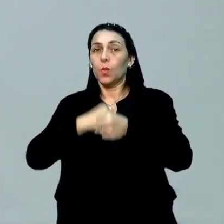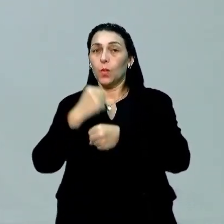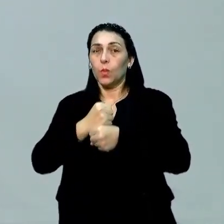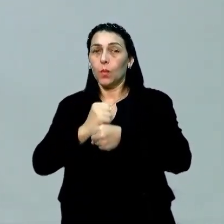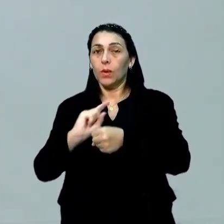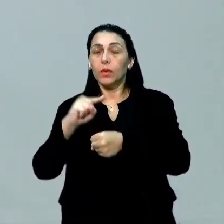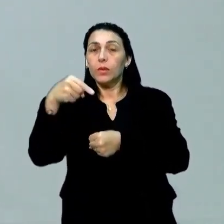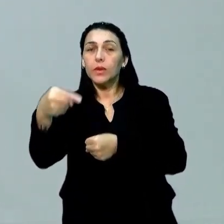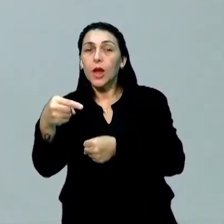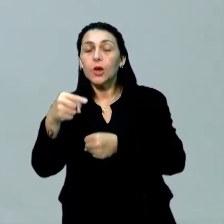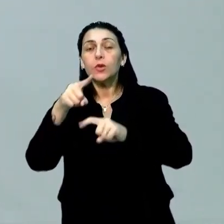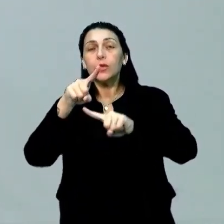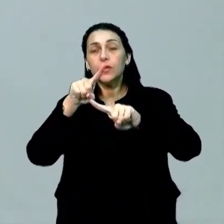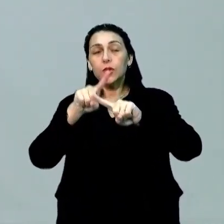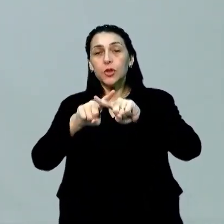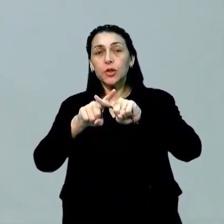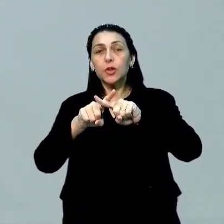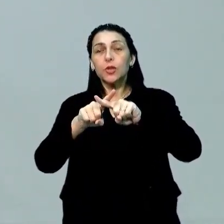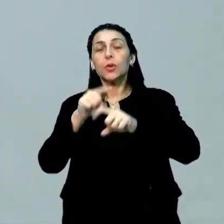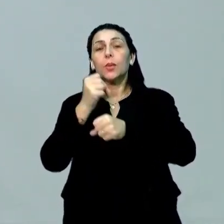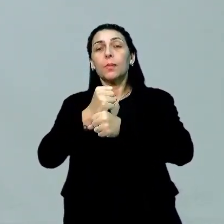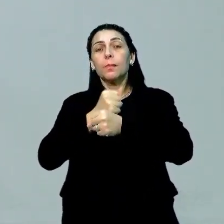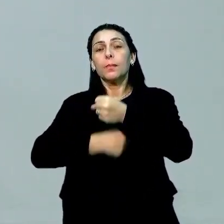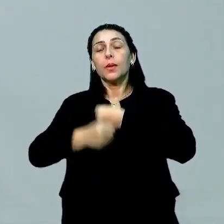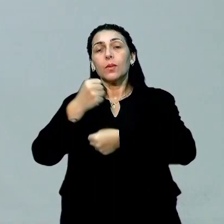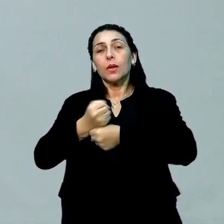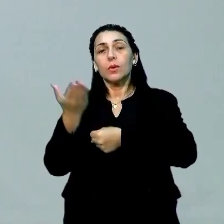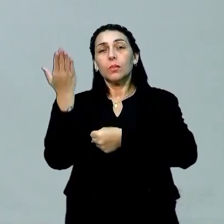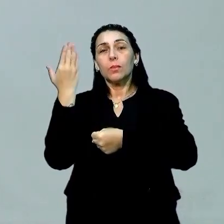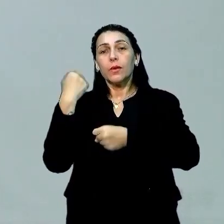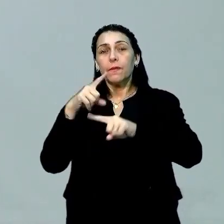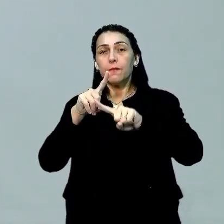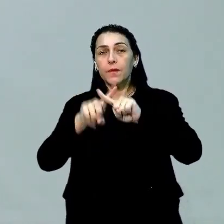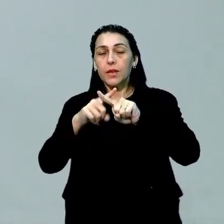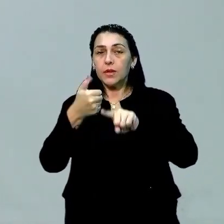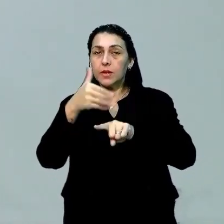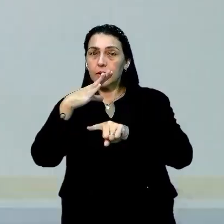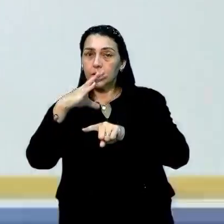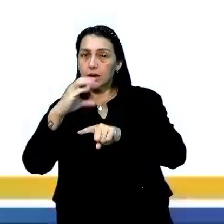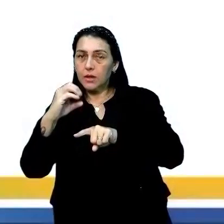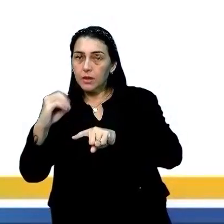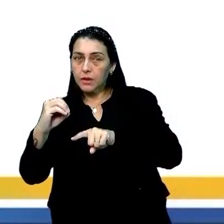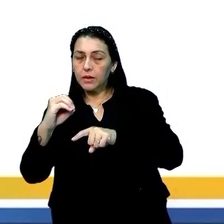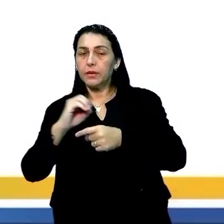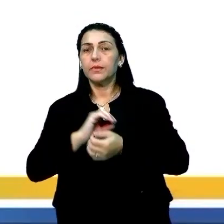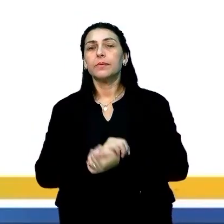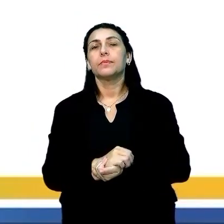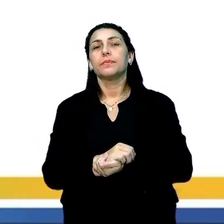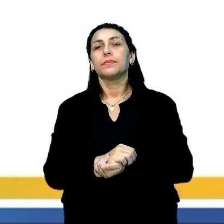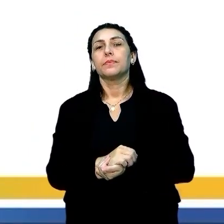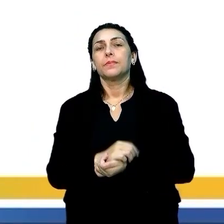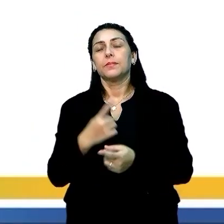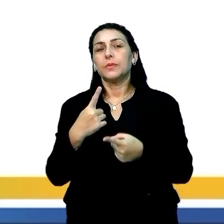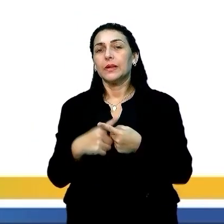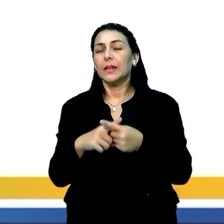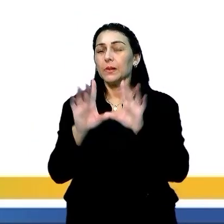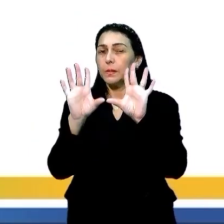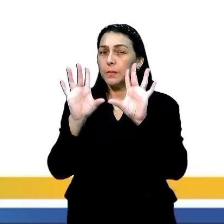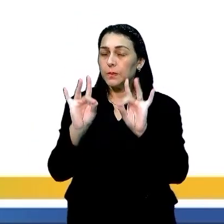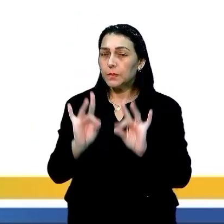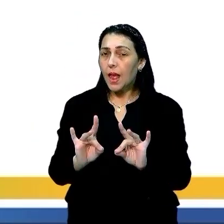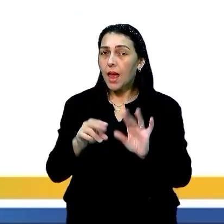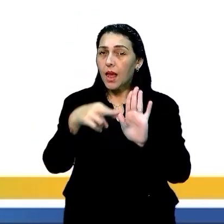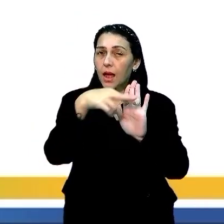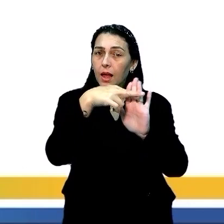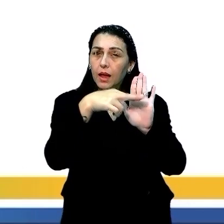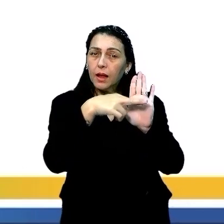seguinte, dividido pelo ano anterior, vezes 100. Porque está bem escrito, olha, é a